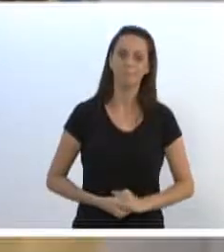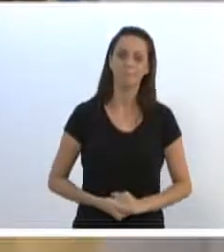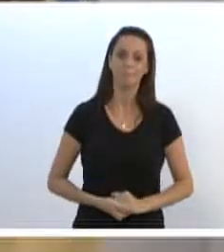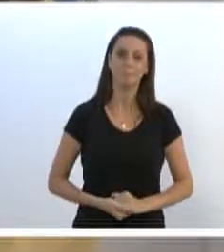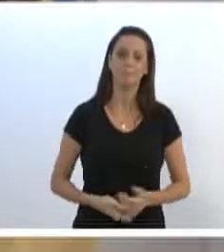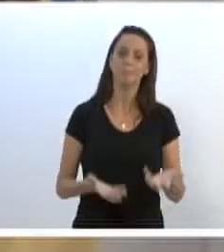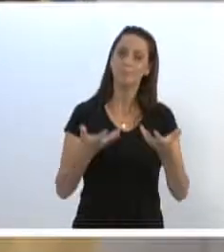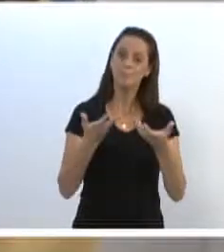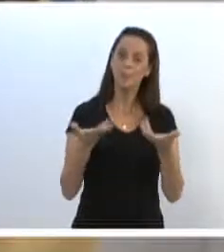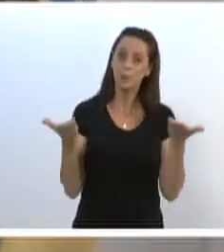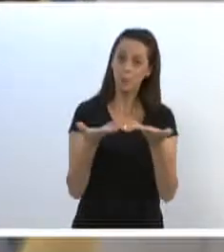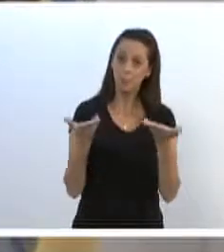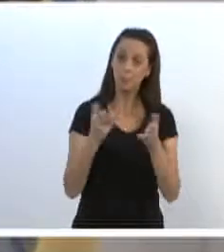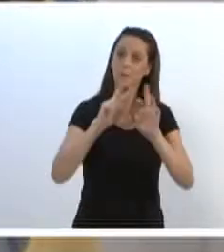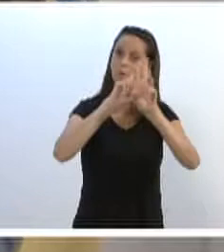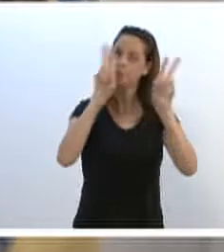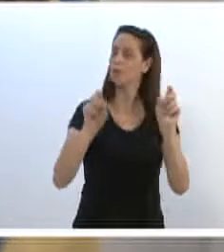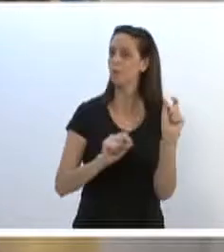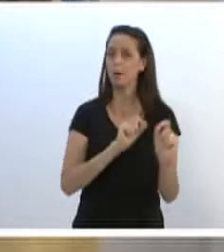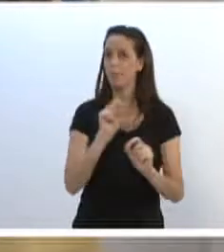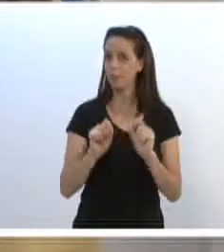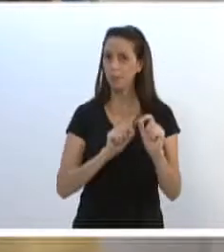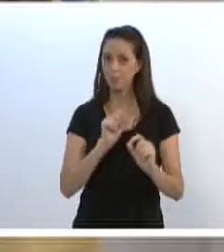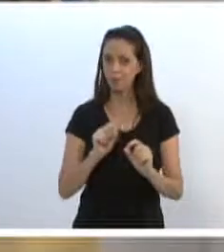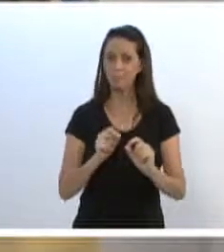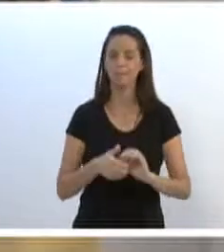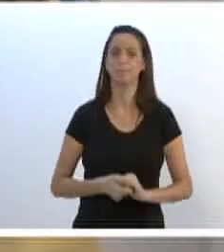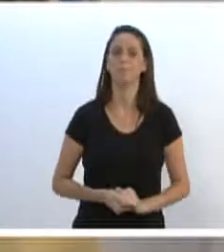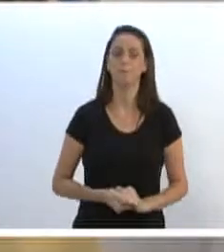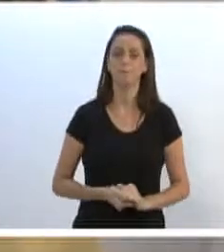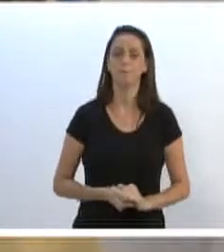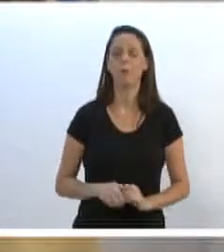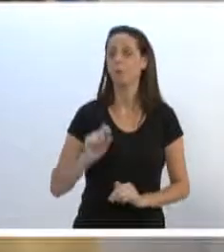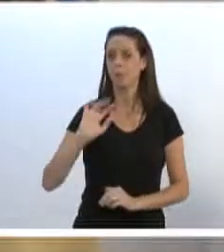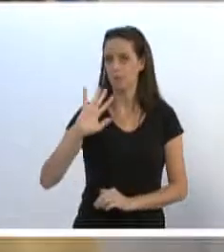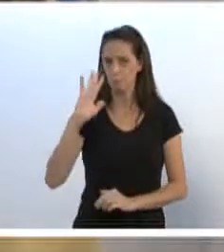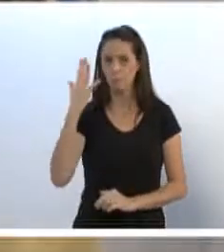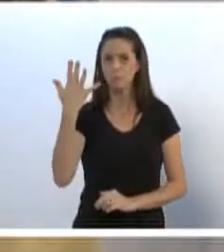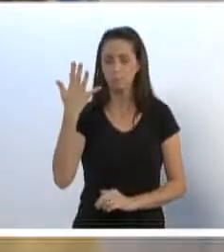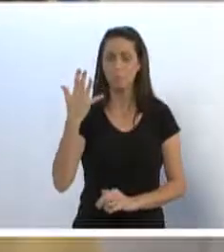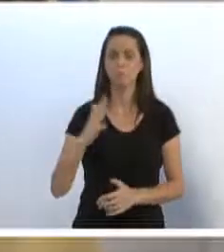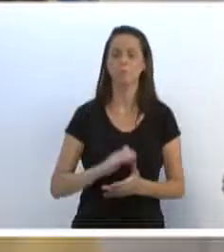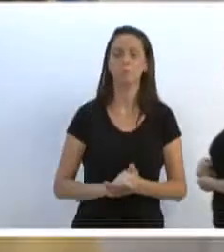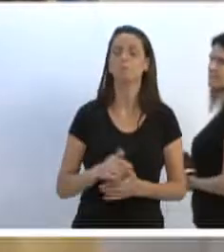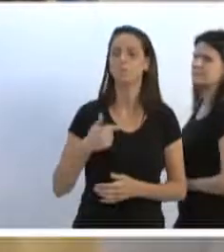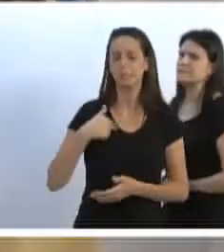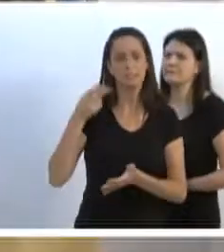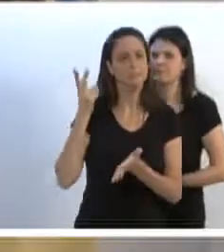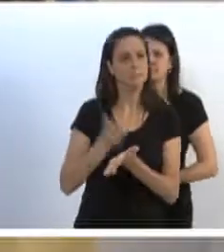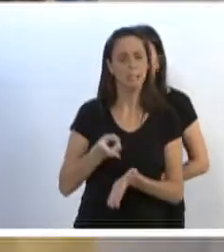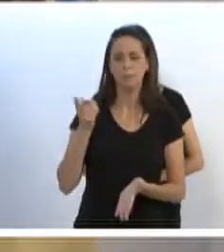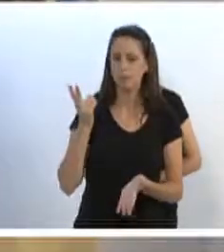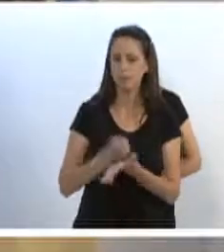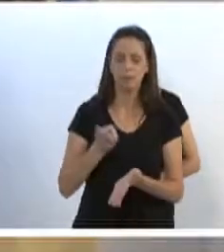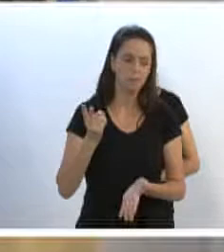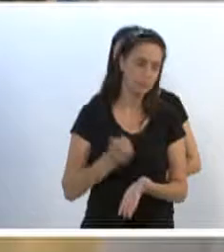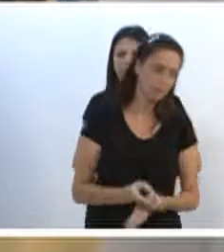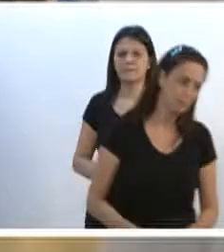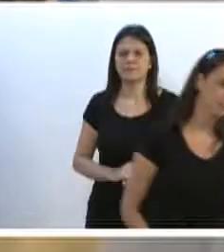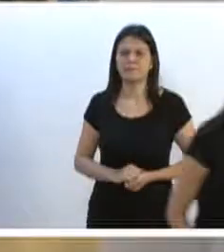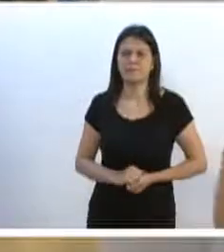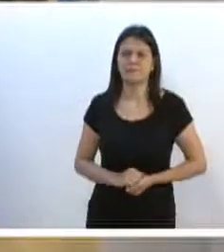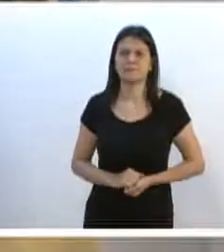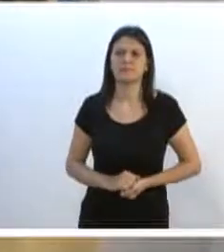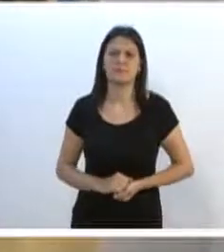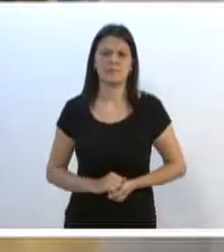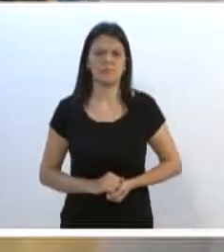quero me ater, senhor presidente, a uma situação que eu constantemente tenho batido nessa